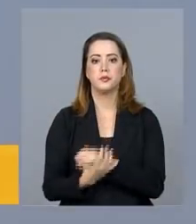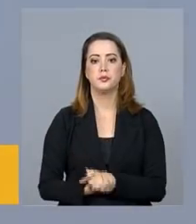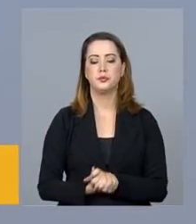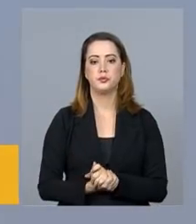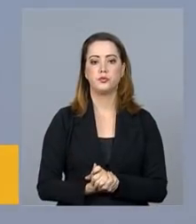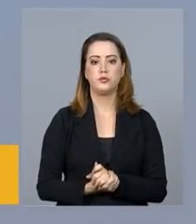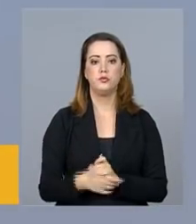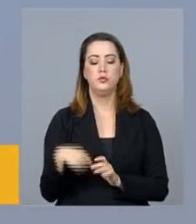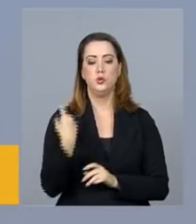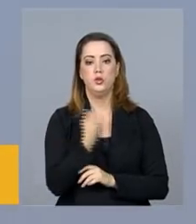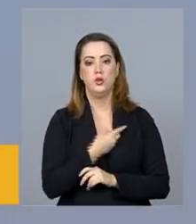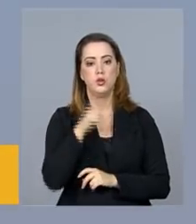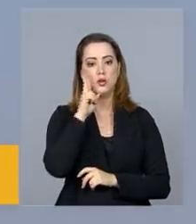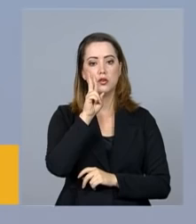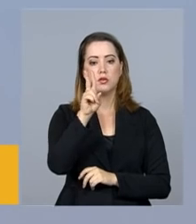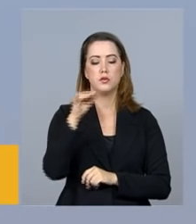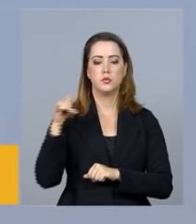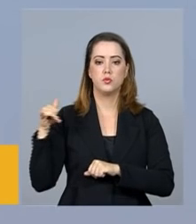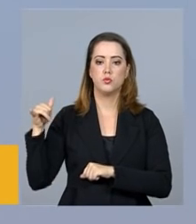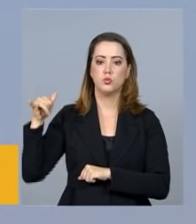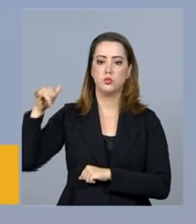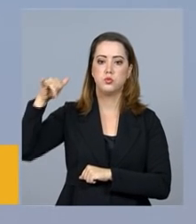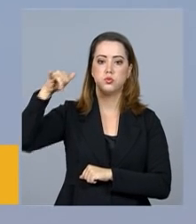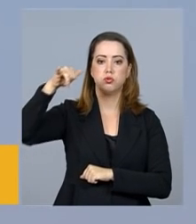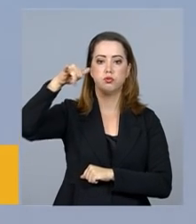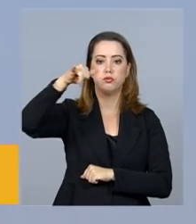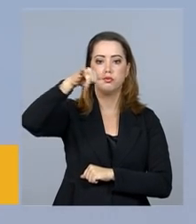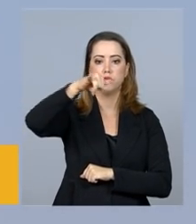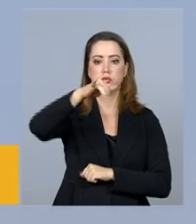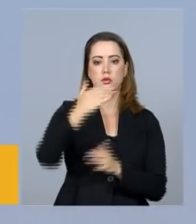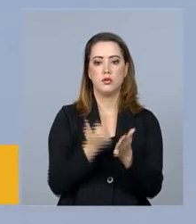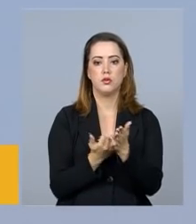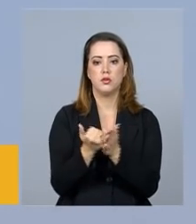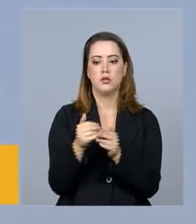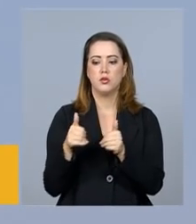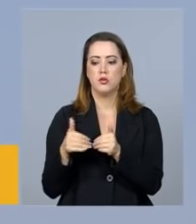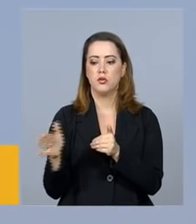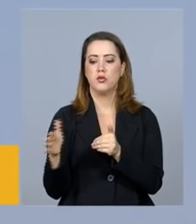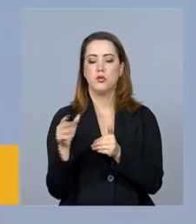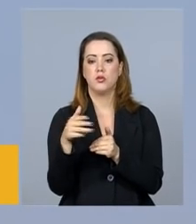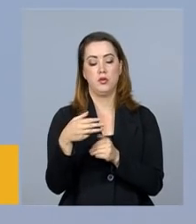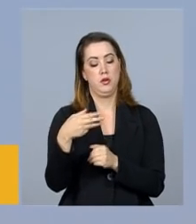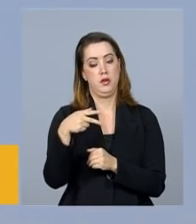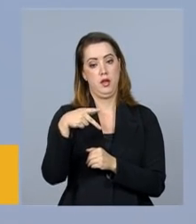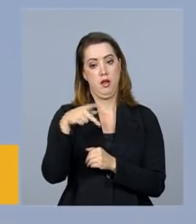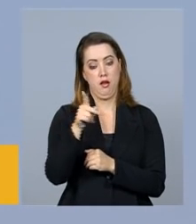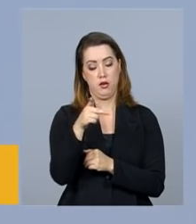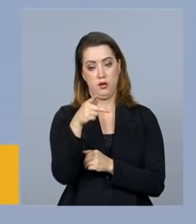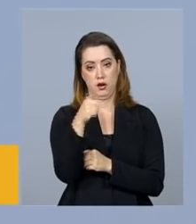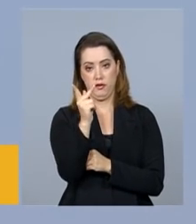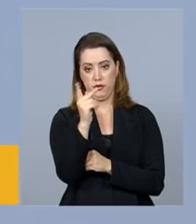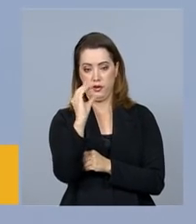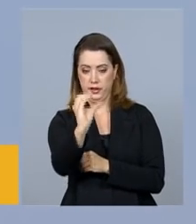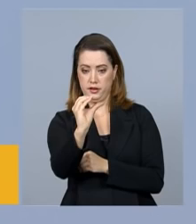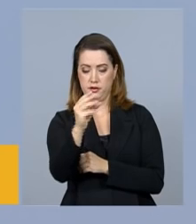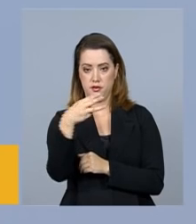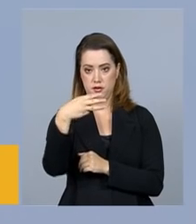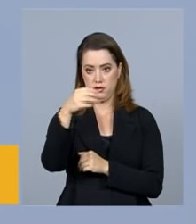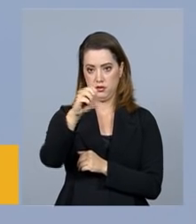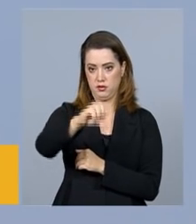temos agora também... Aí o que marca a abertura é a aeronave KC-390, né, desenvolvida pela